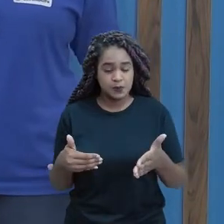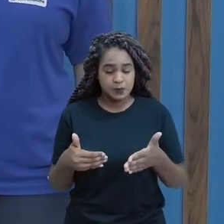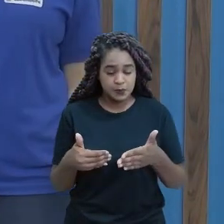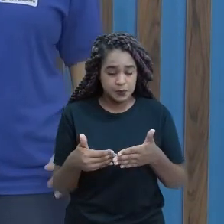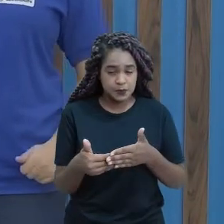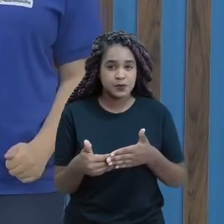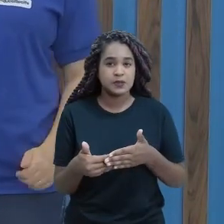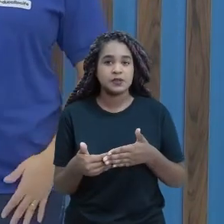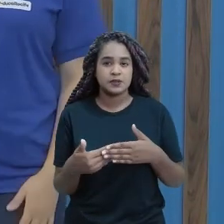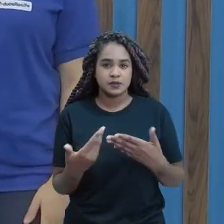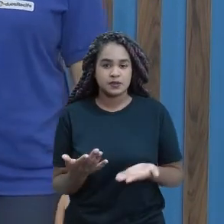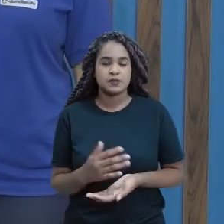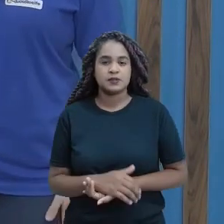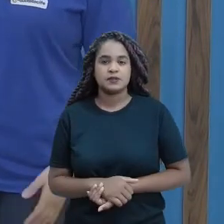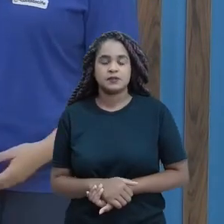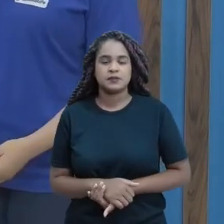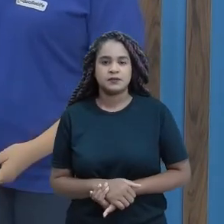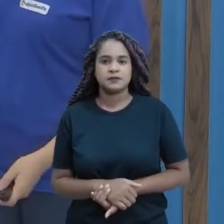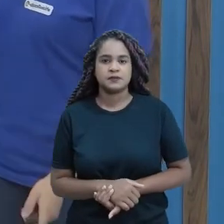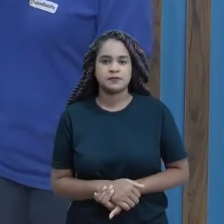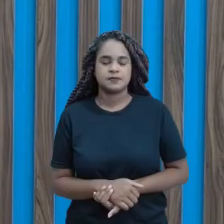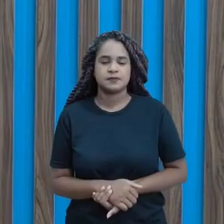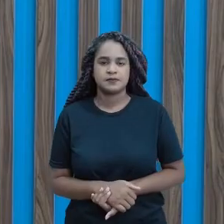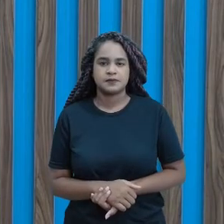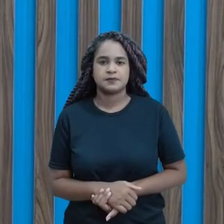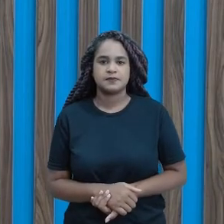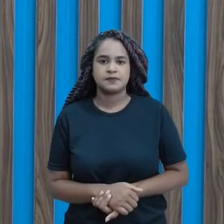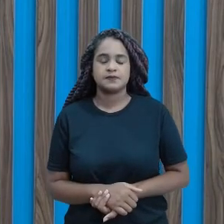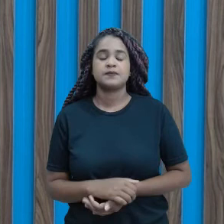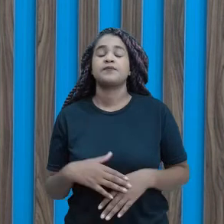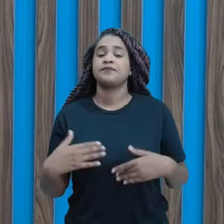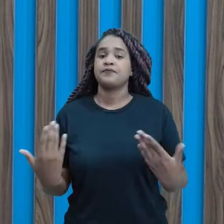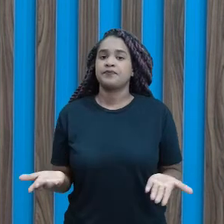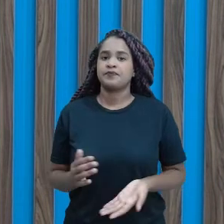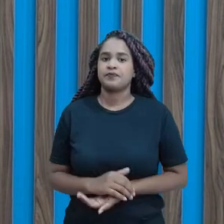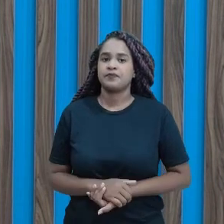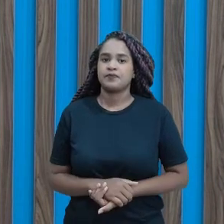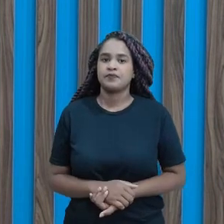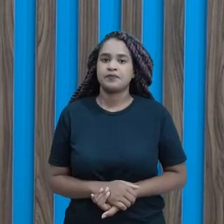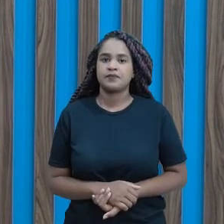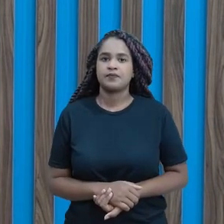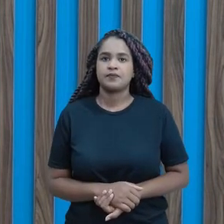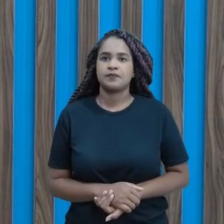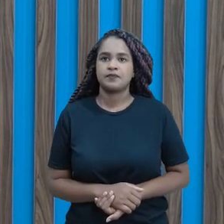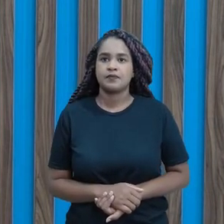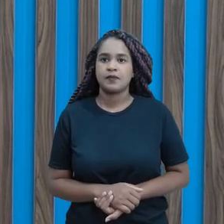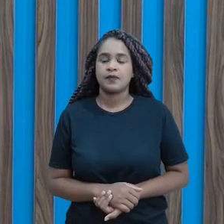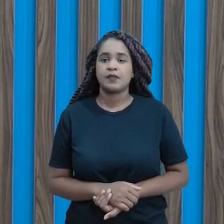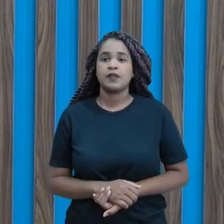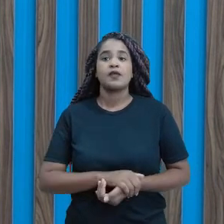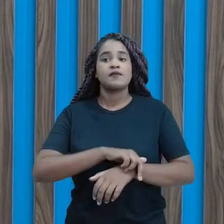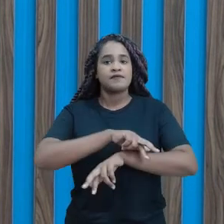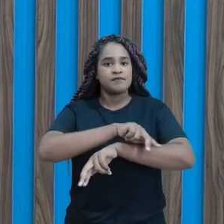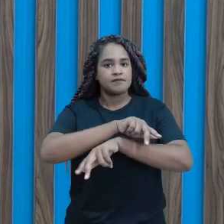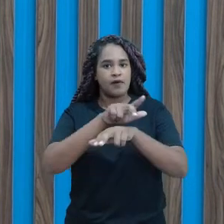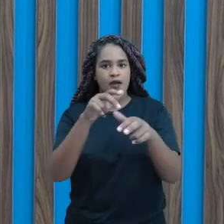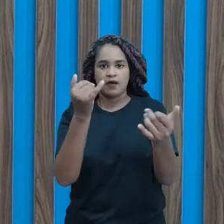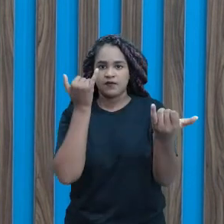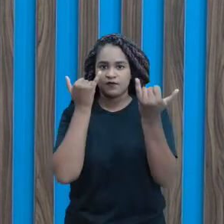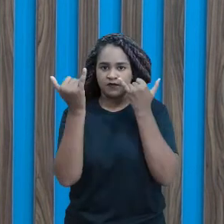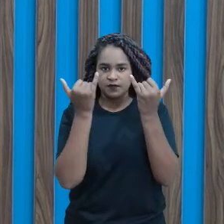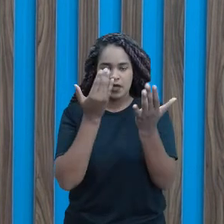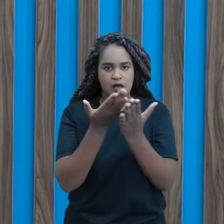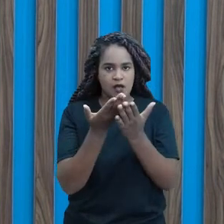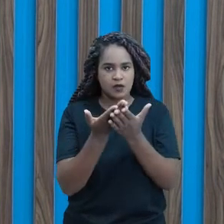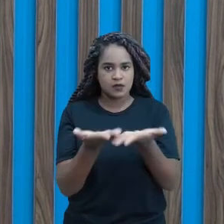um pouquinho de informação para a próxima. Diga lá, professor. Bom, pessoal, são bastante informações, né, nessa aula de